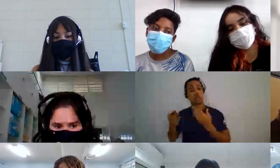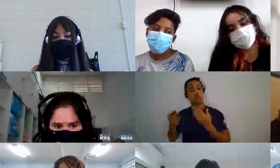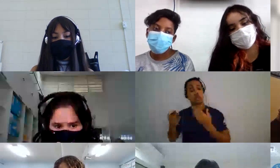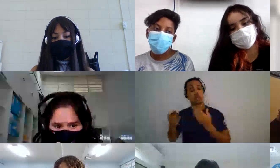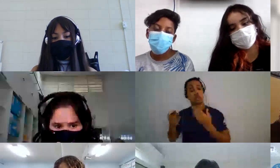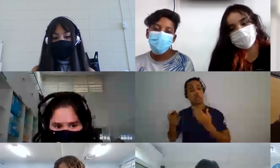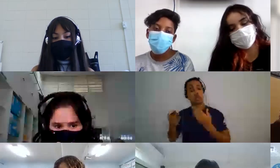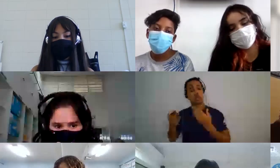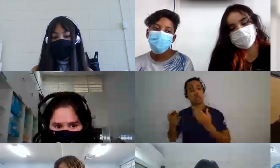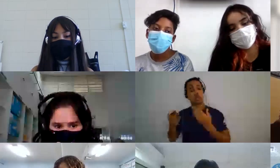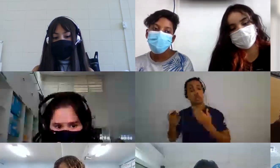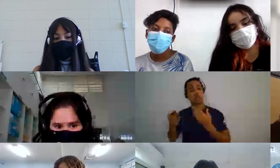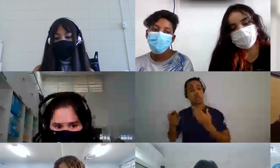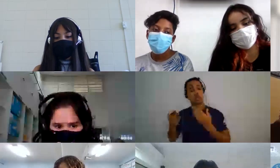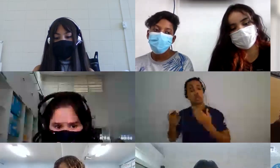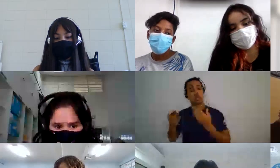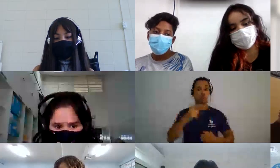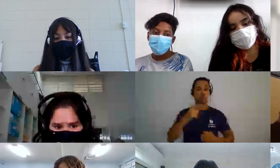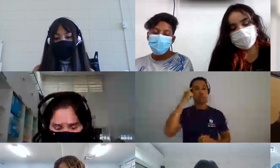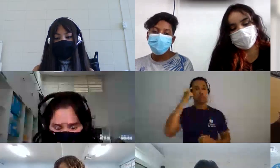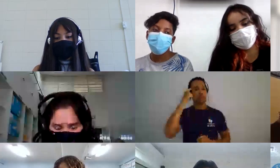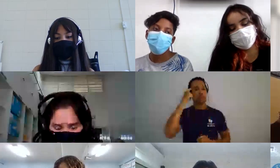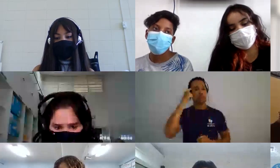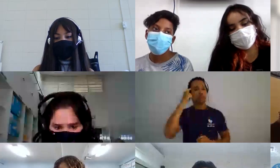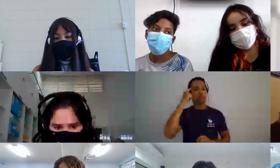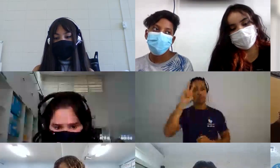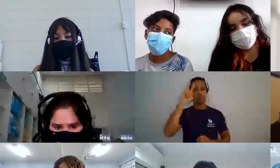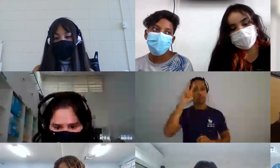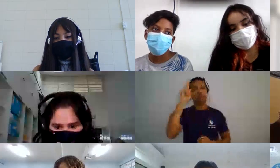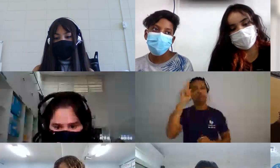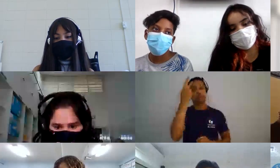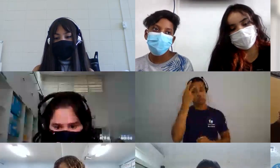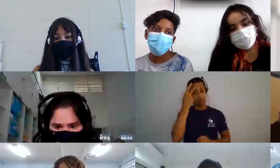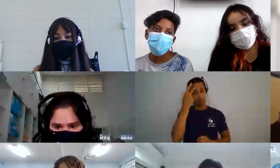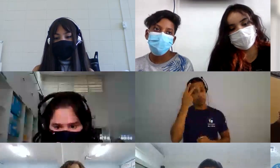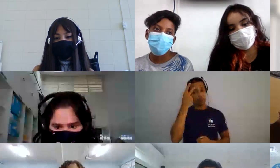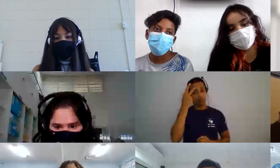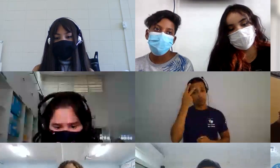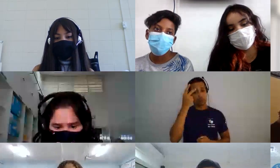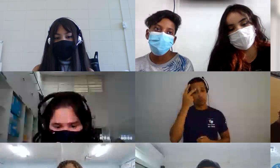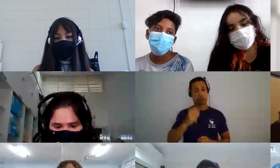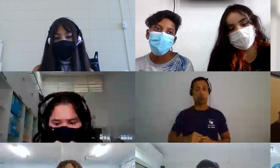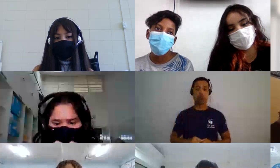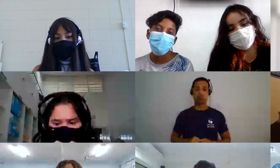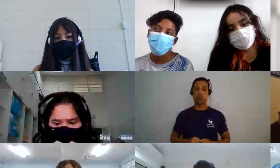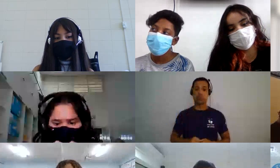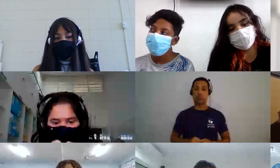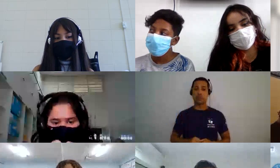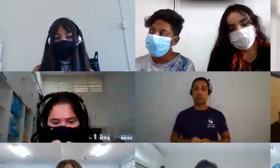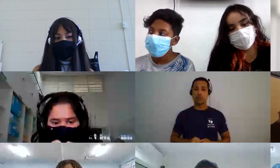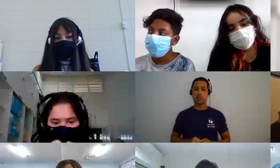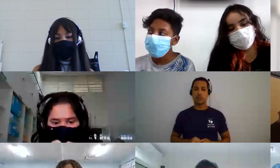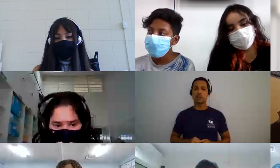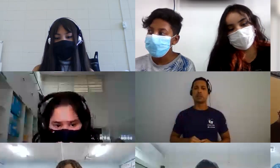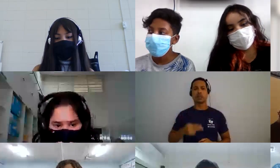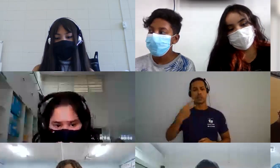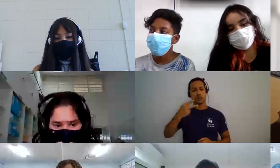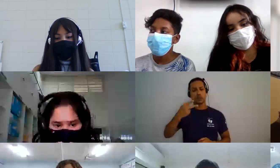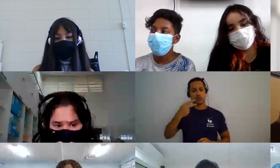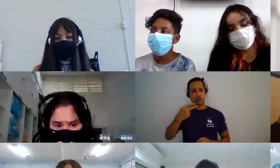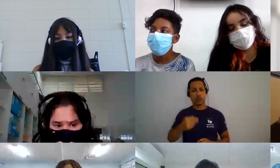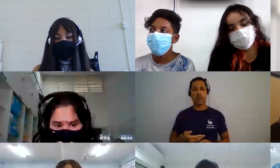algumas coisas diferentes do teu jeito de pensar. Você começa a ter mais... você começa a dizer assim, olha, esse amigo eu gosto